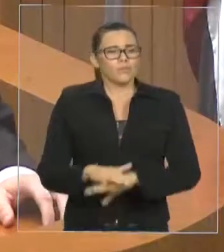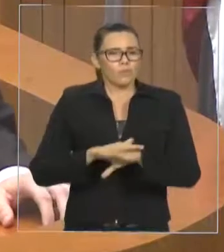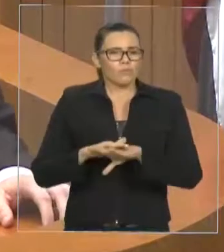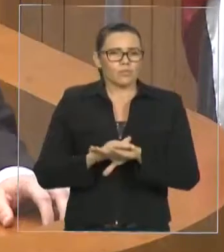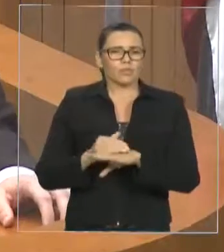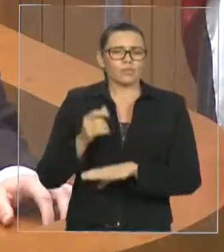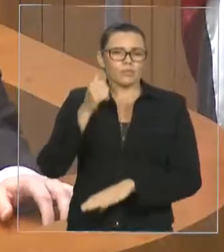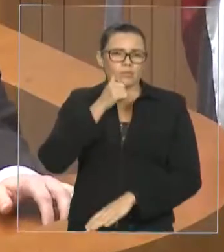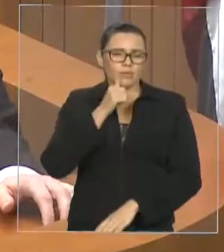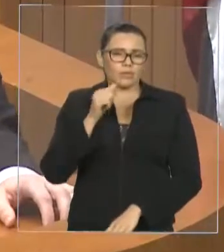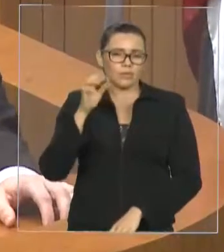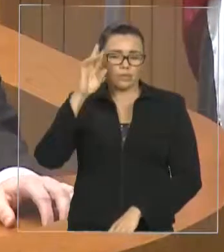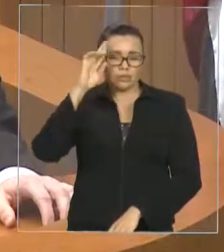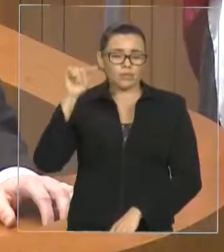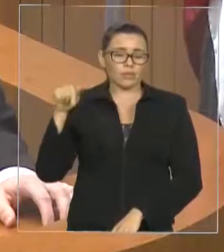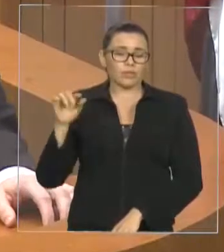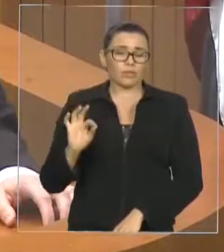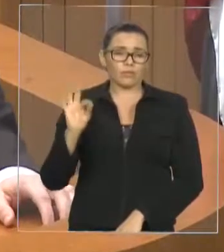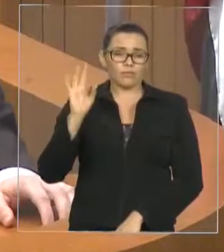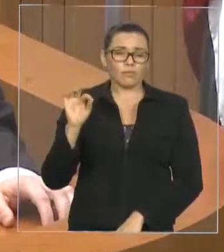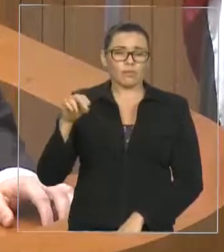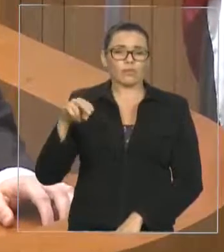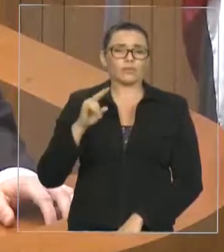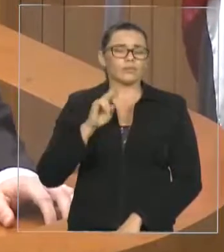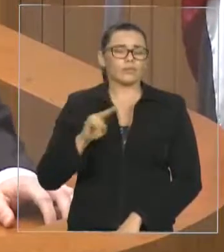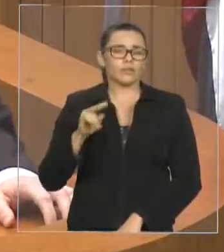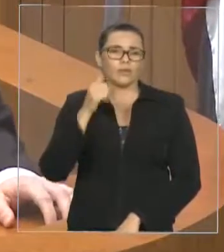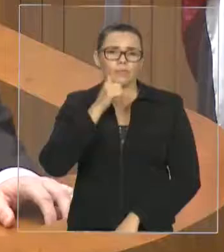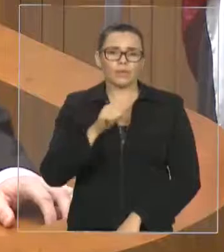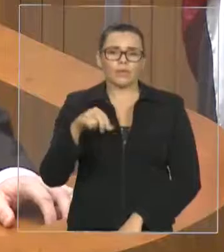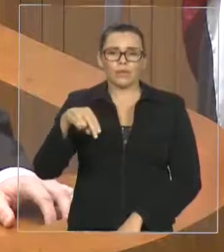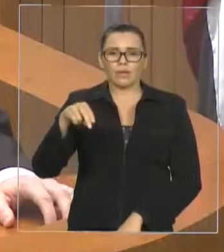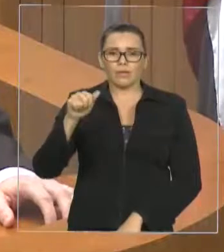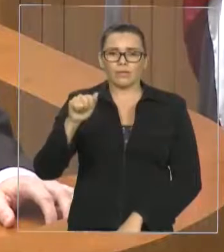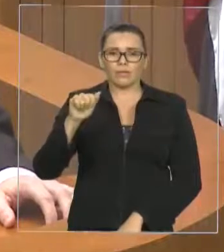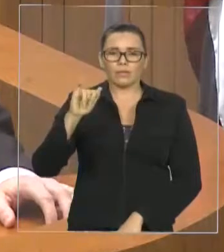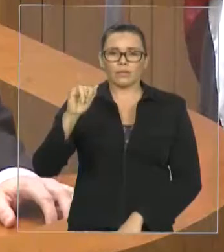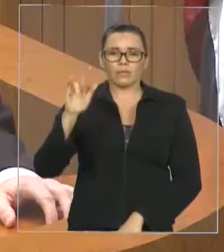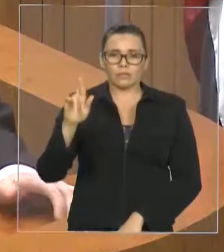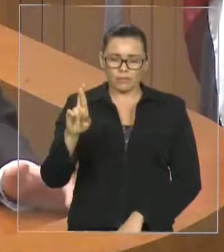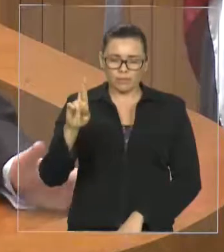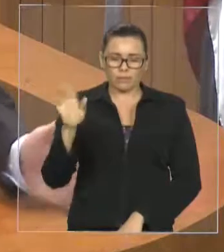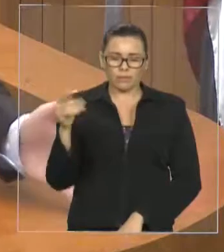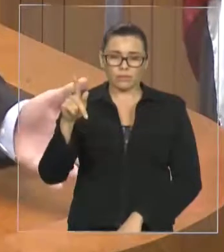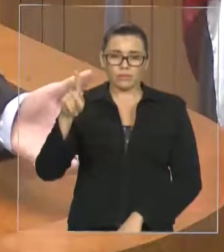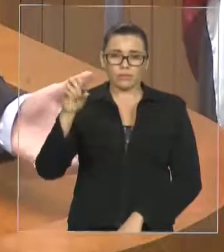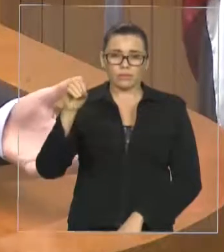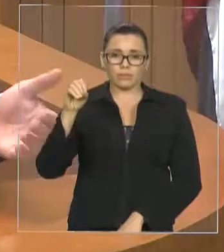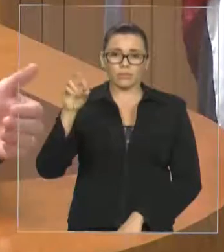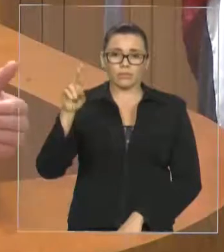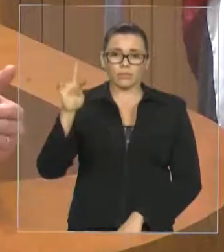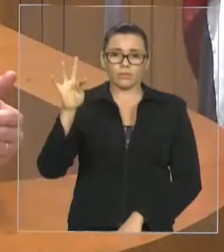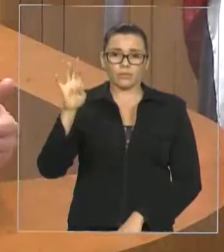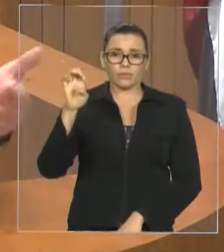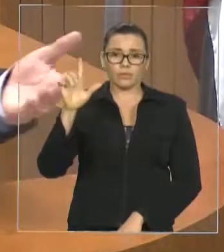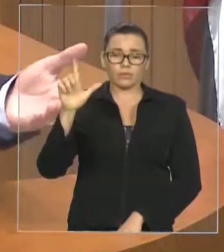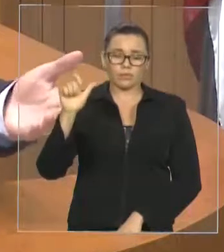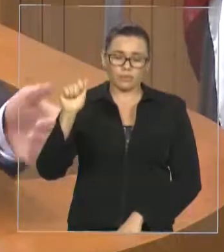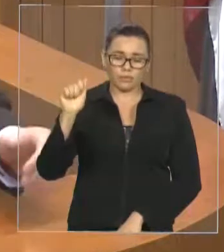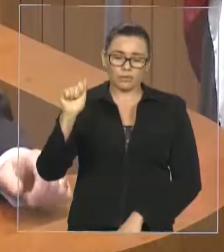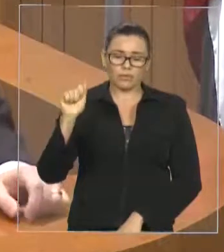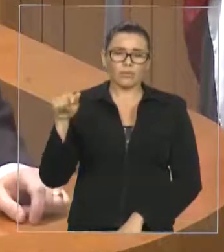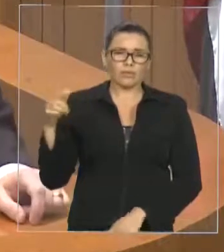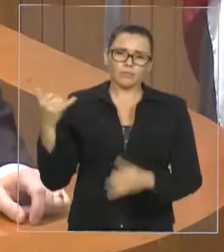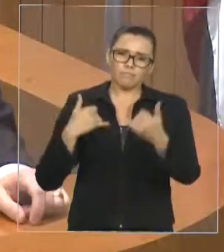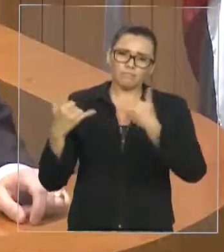que também está assustada com com essa realidade é claro que isso é uma prerrogativa